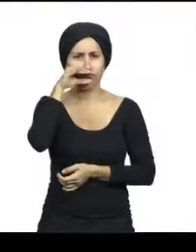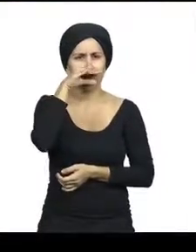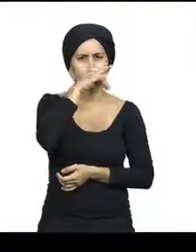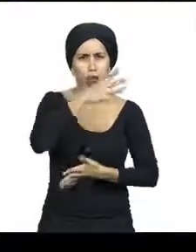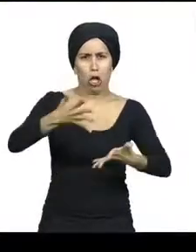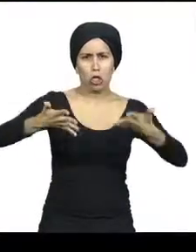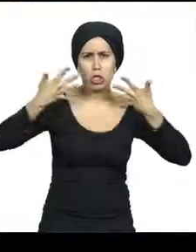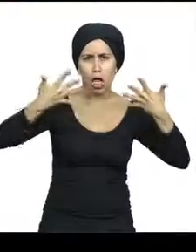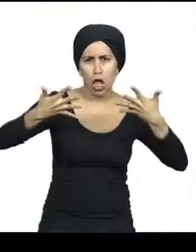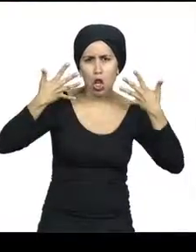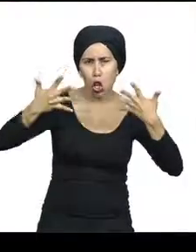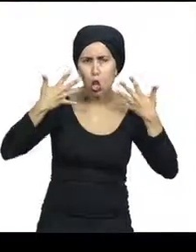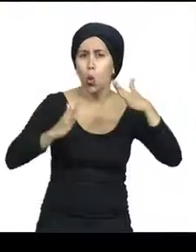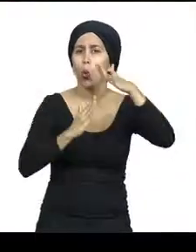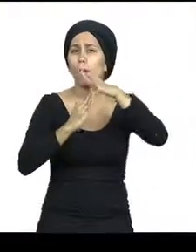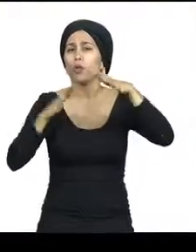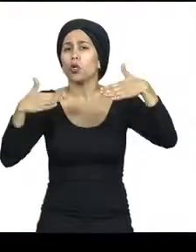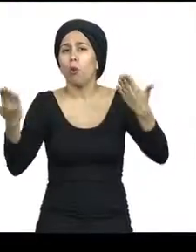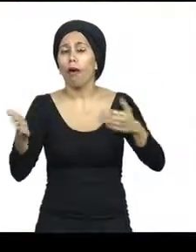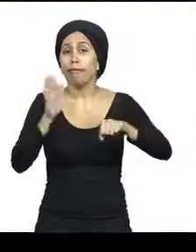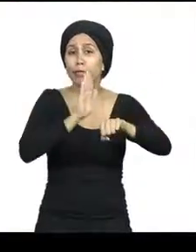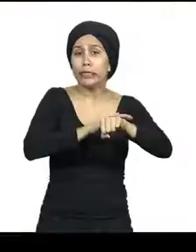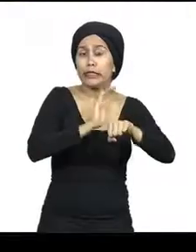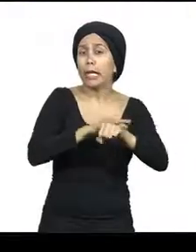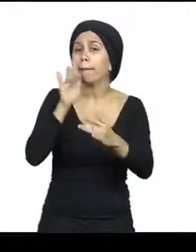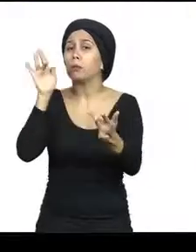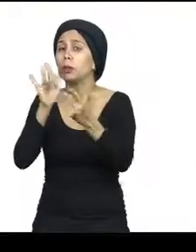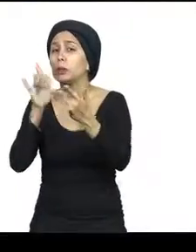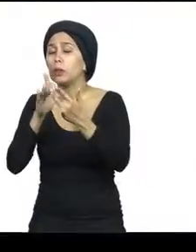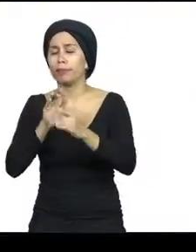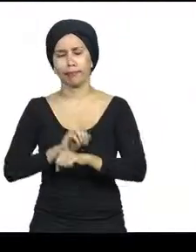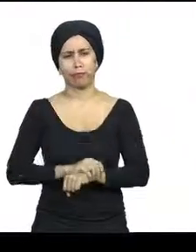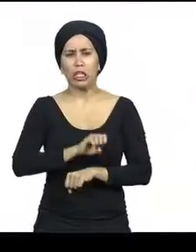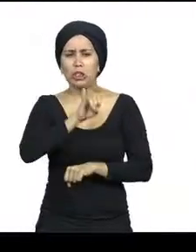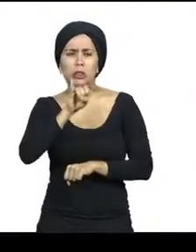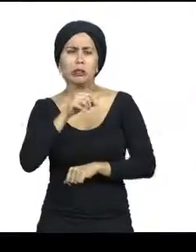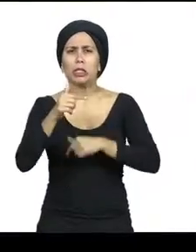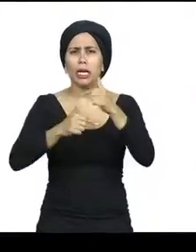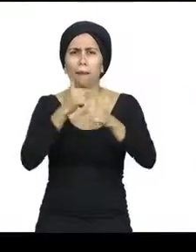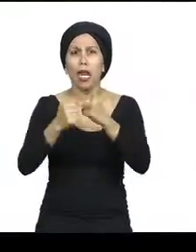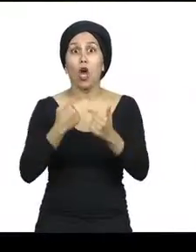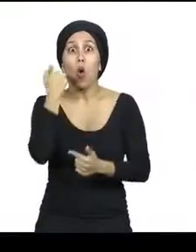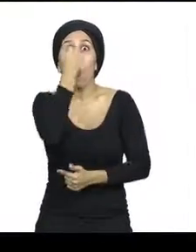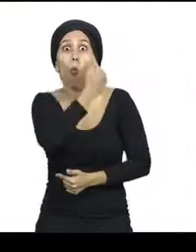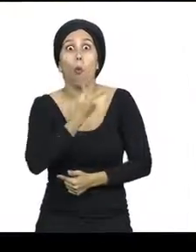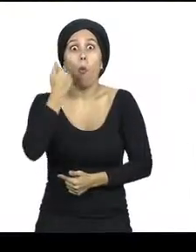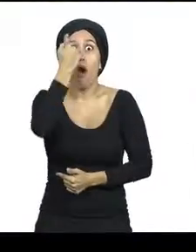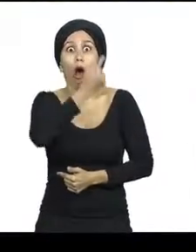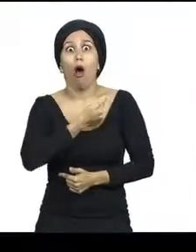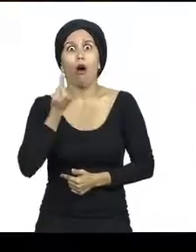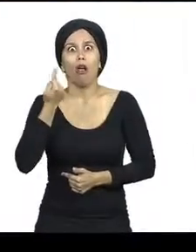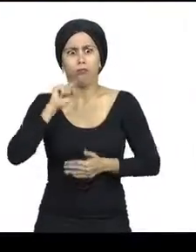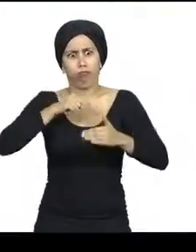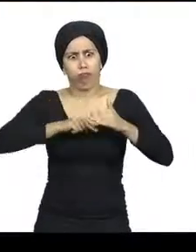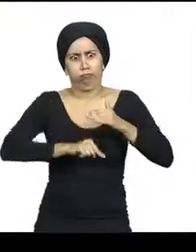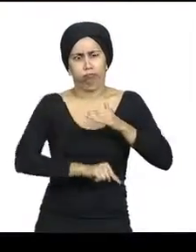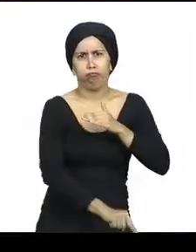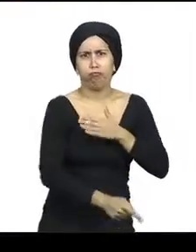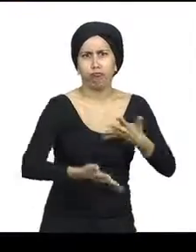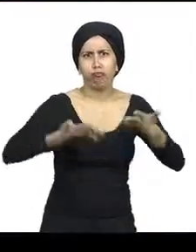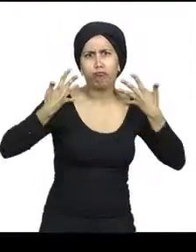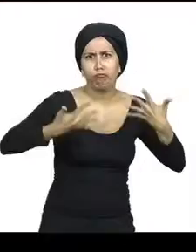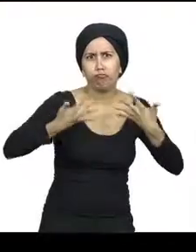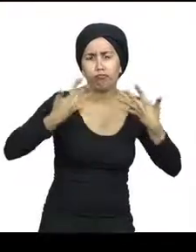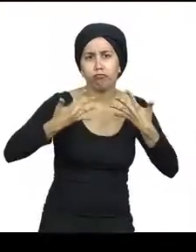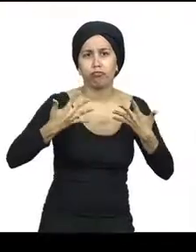e disposição. Por exemplo, se você vai trabalhar uma hora seguida numa atividade leve, a temperatura medida por termômetros específicos